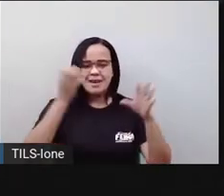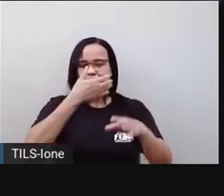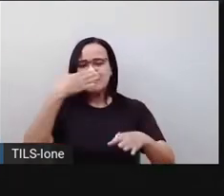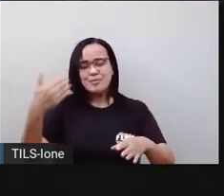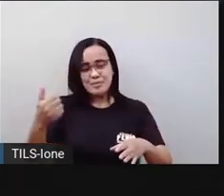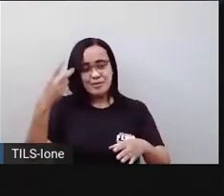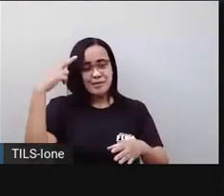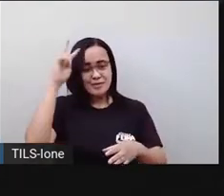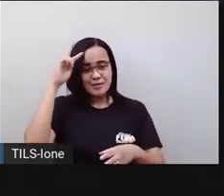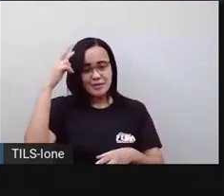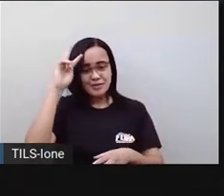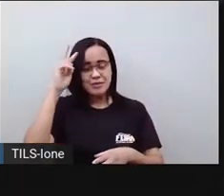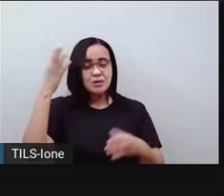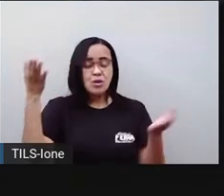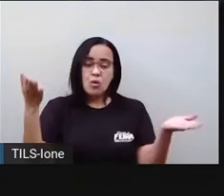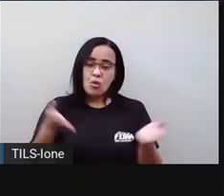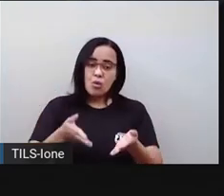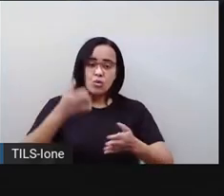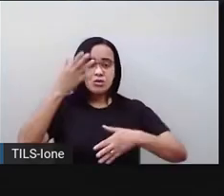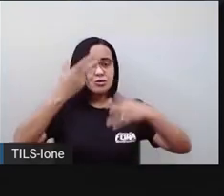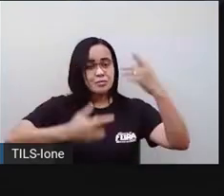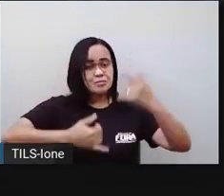a nossa contação de histórias em inglês